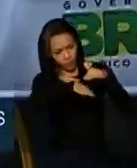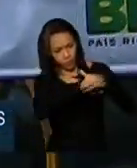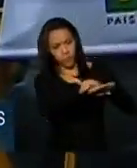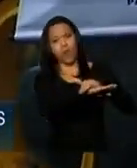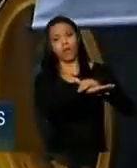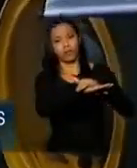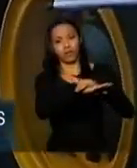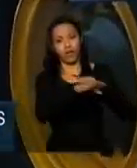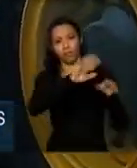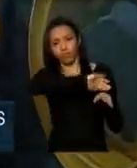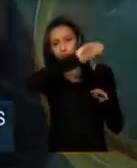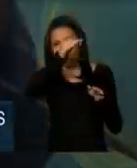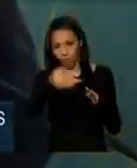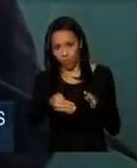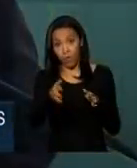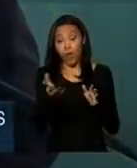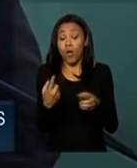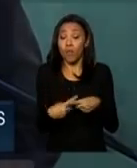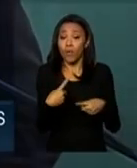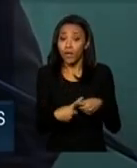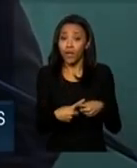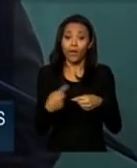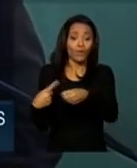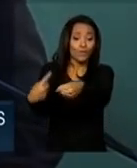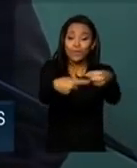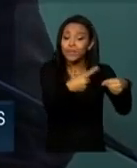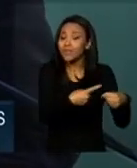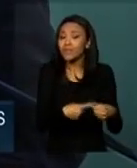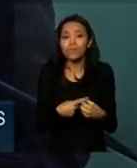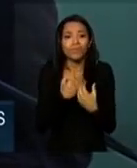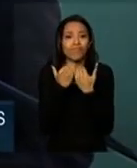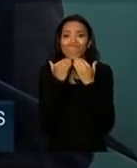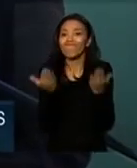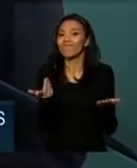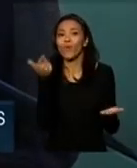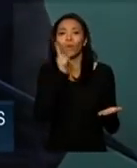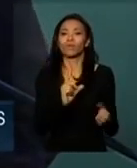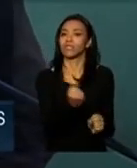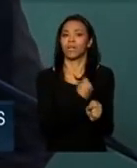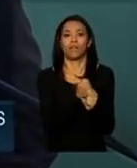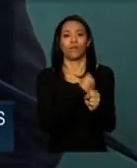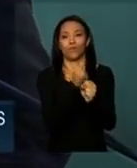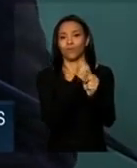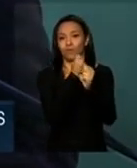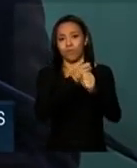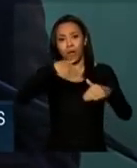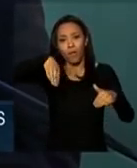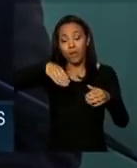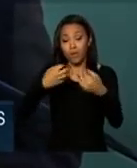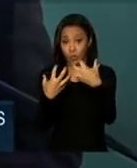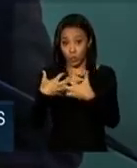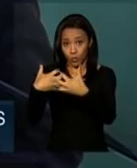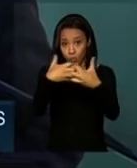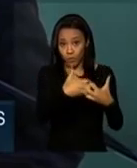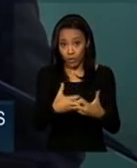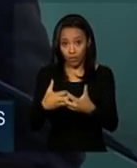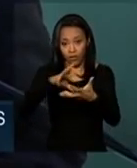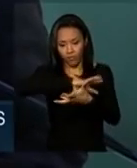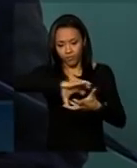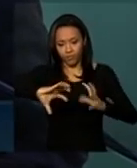máquinas, pois os municípios não dispõem de condições financeiras para construir tal obra.